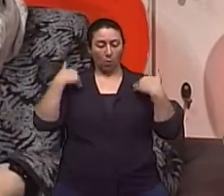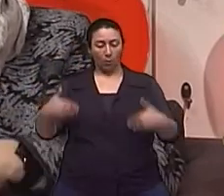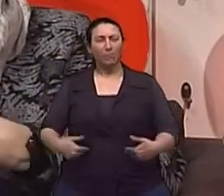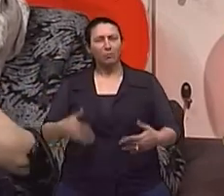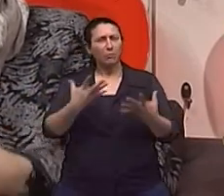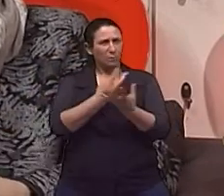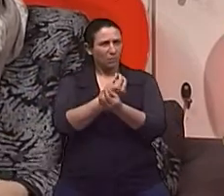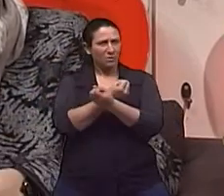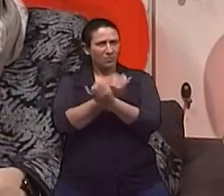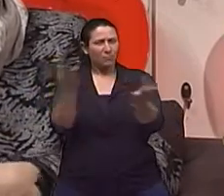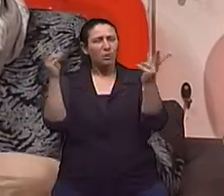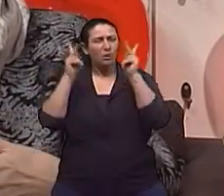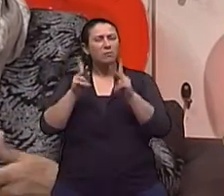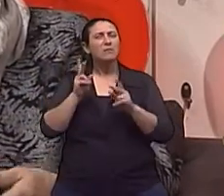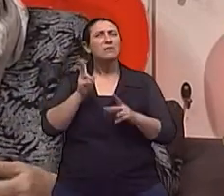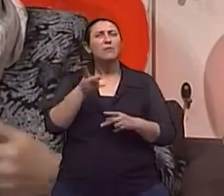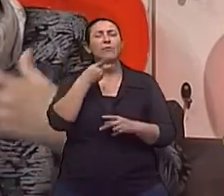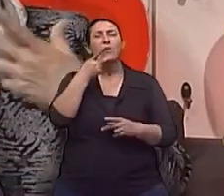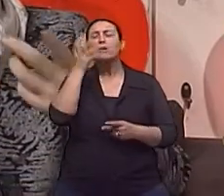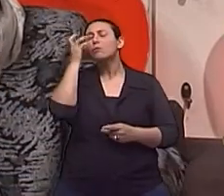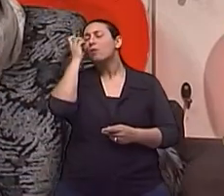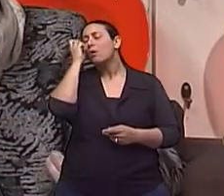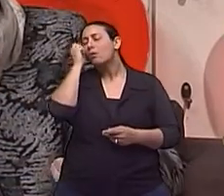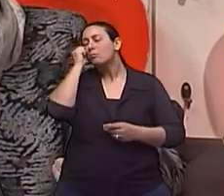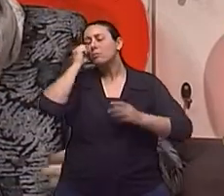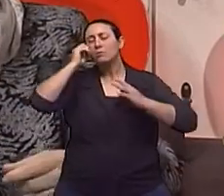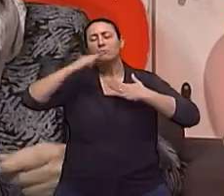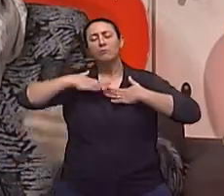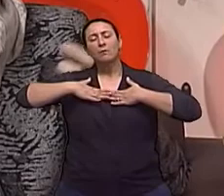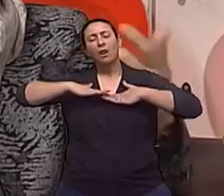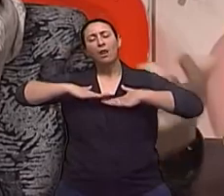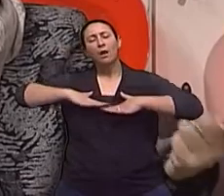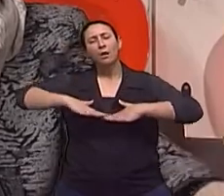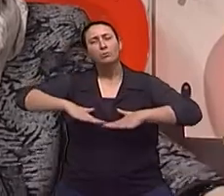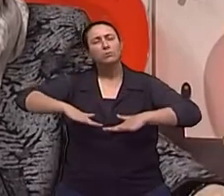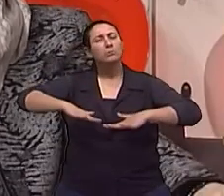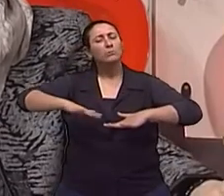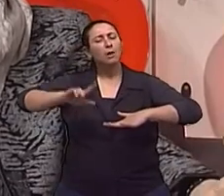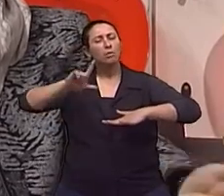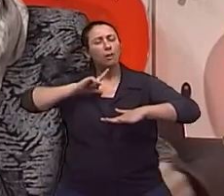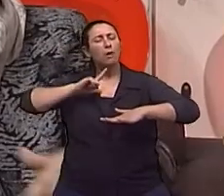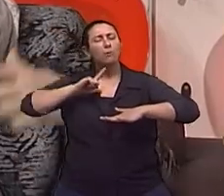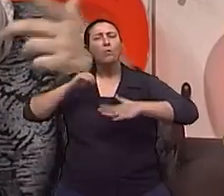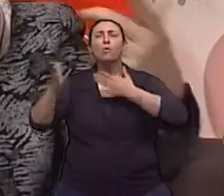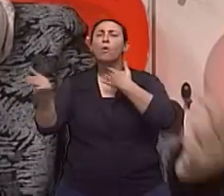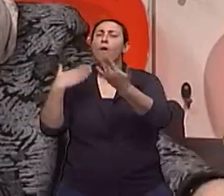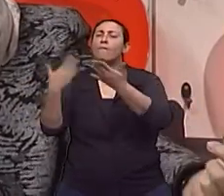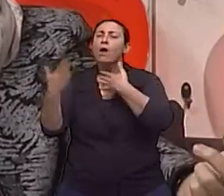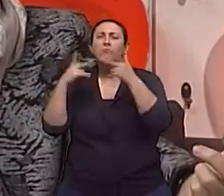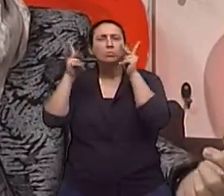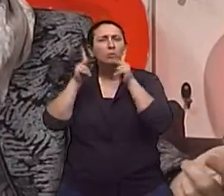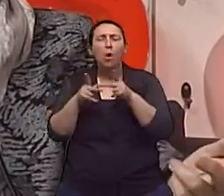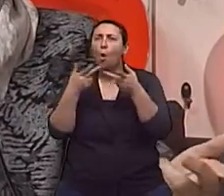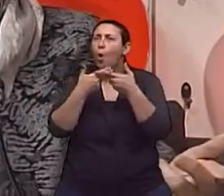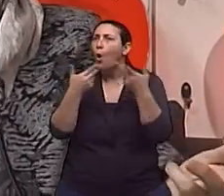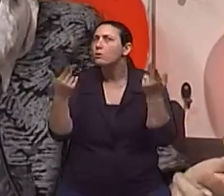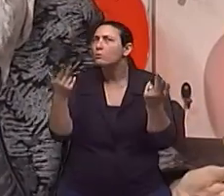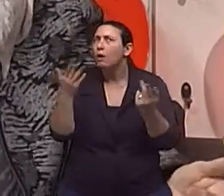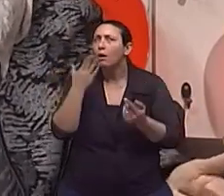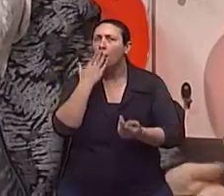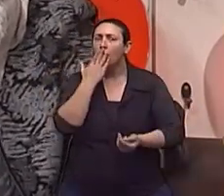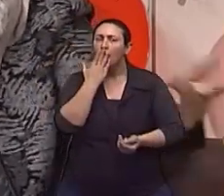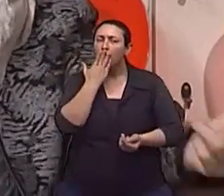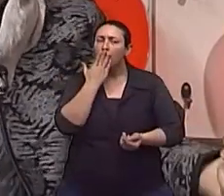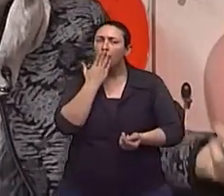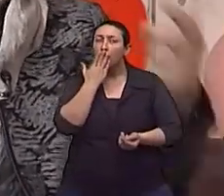relatam que quando dorme relaxo elas tem sonhos aonde elas conversam com pessoas ficam sabendo de coisas que